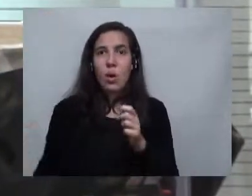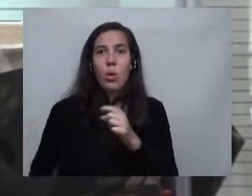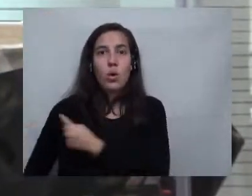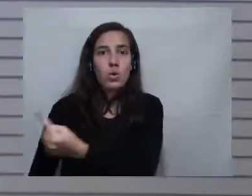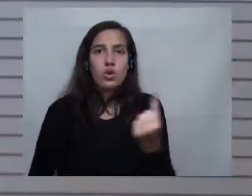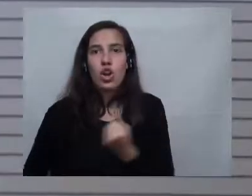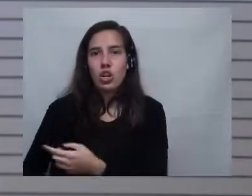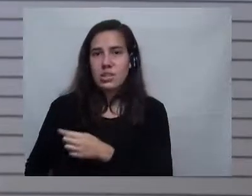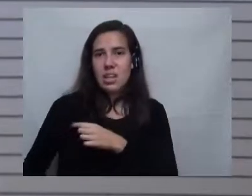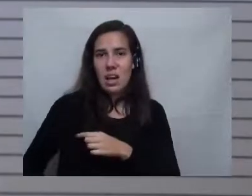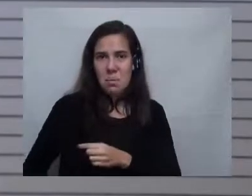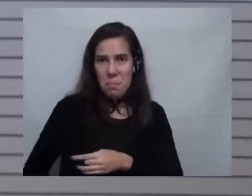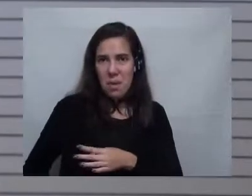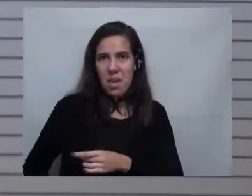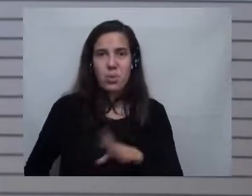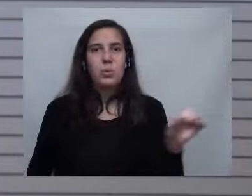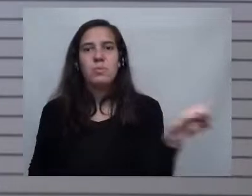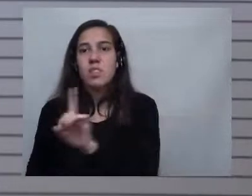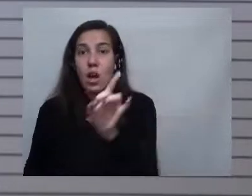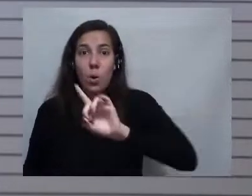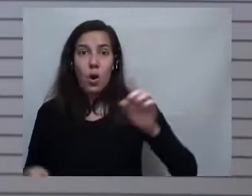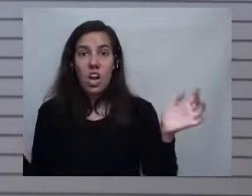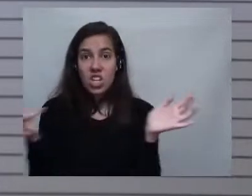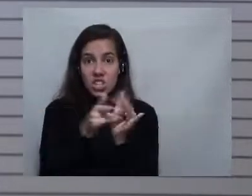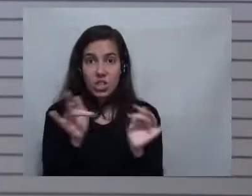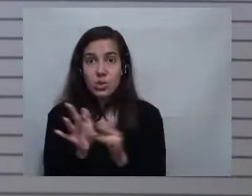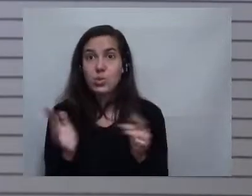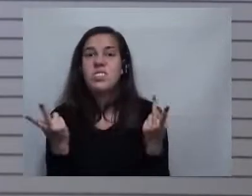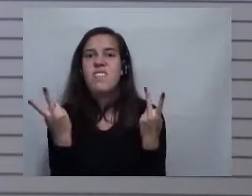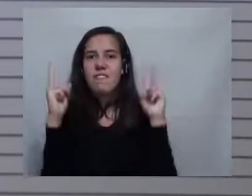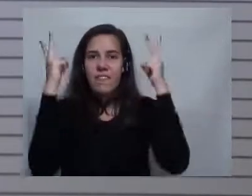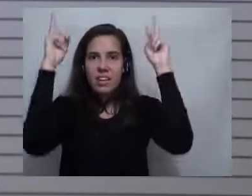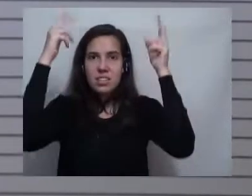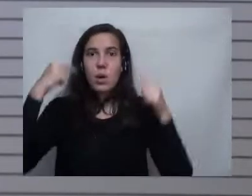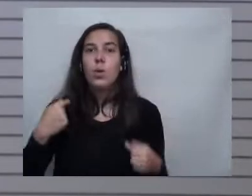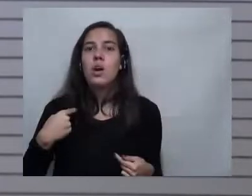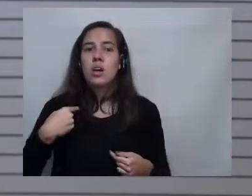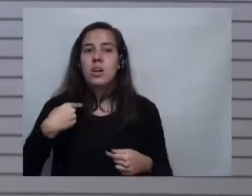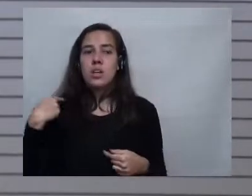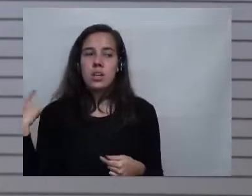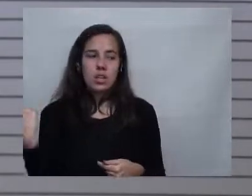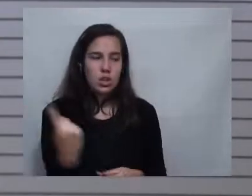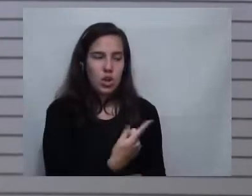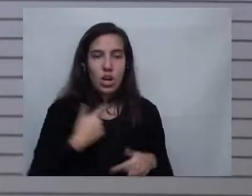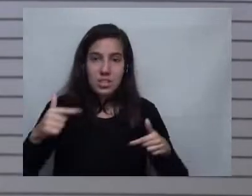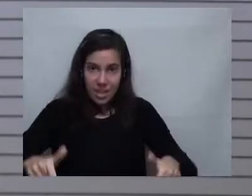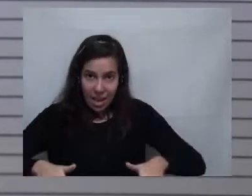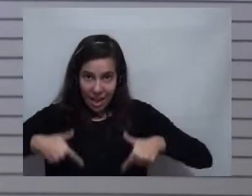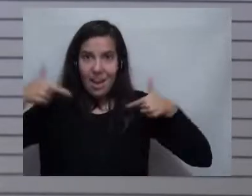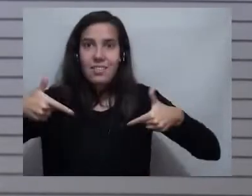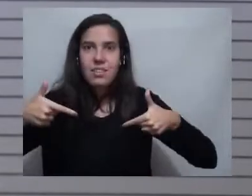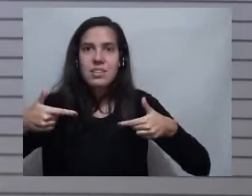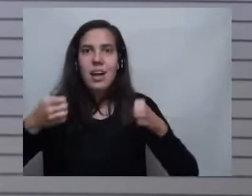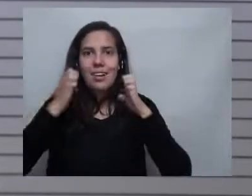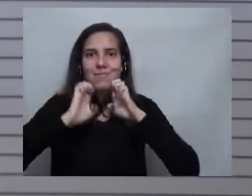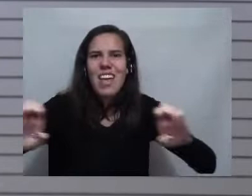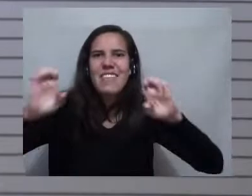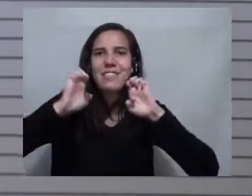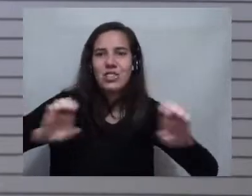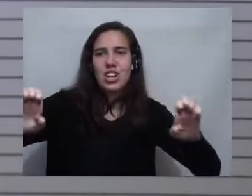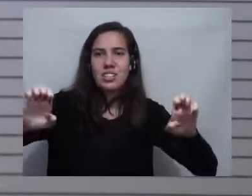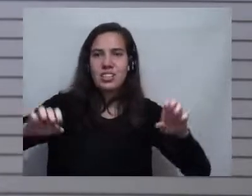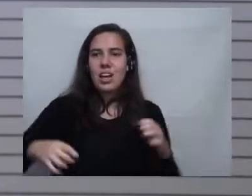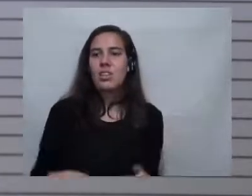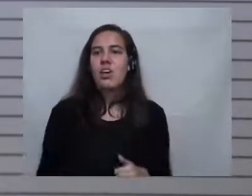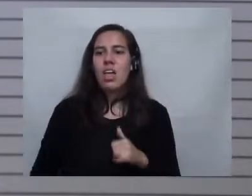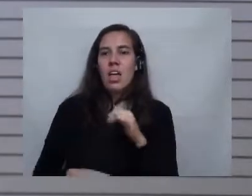temer e a gente pode avançar falando de Jesus é porque